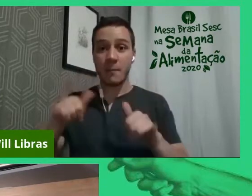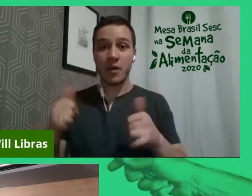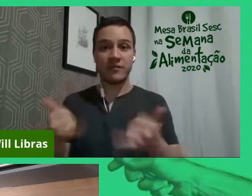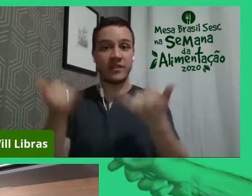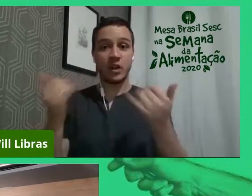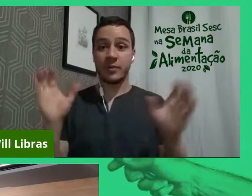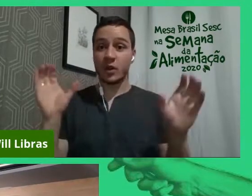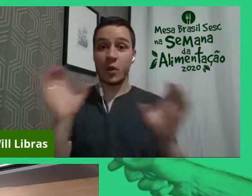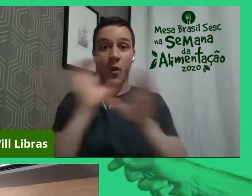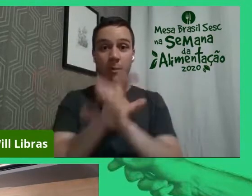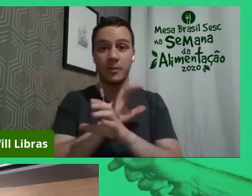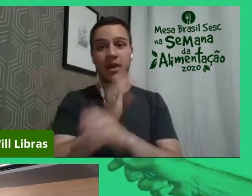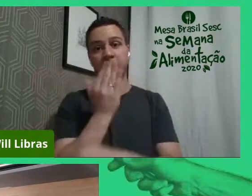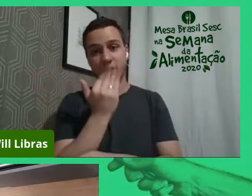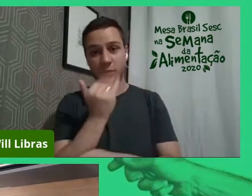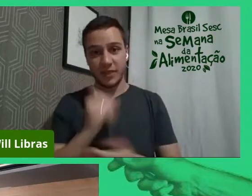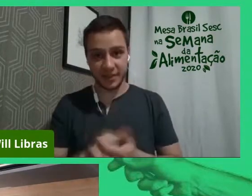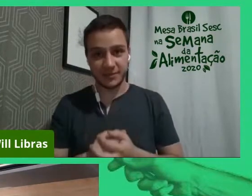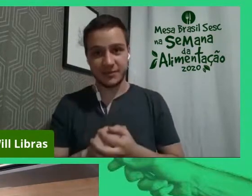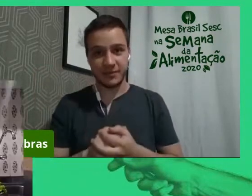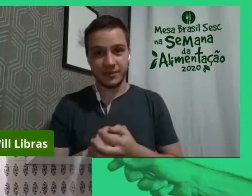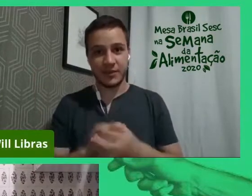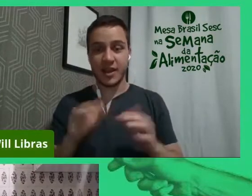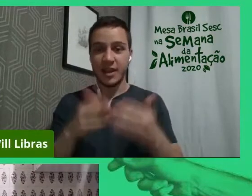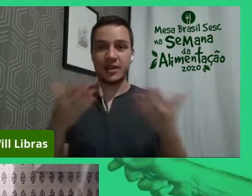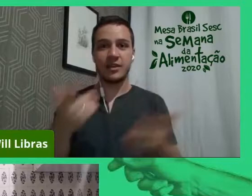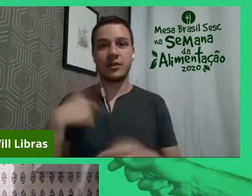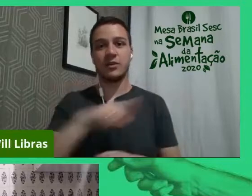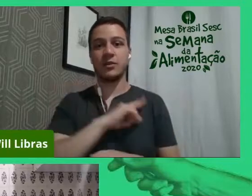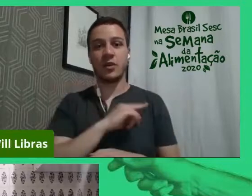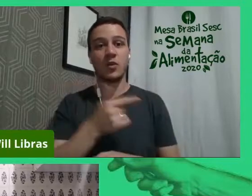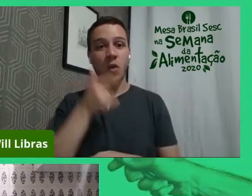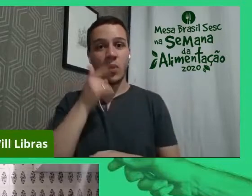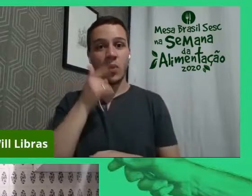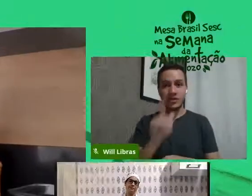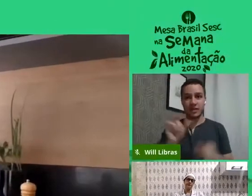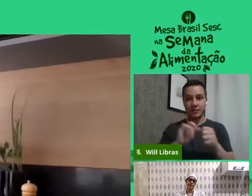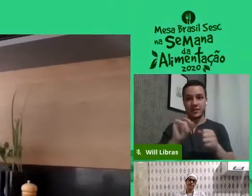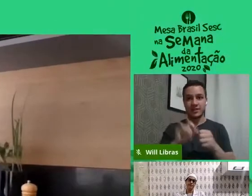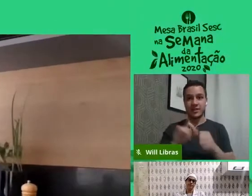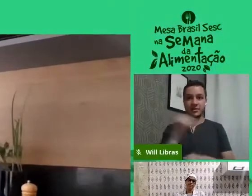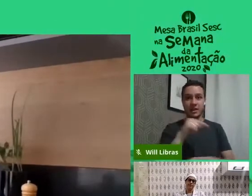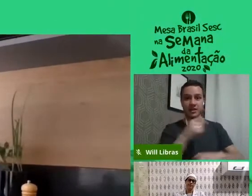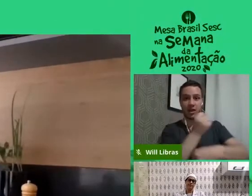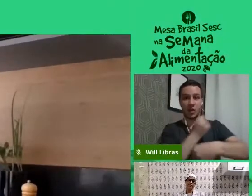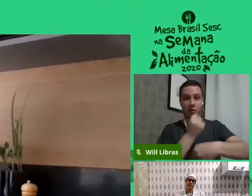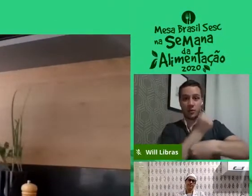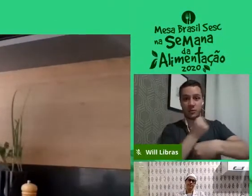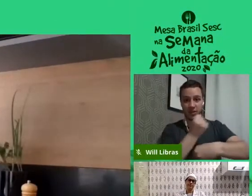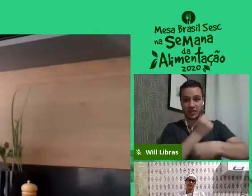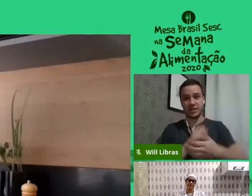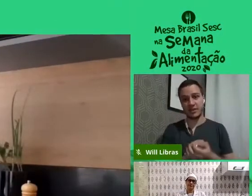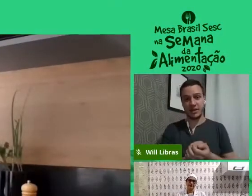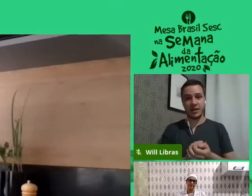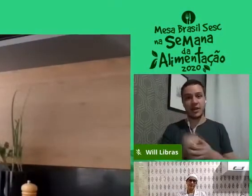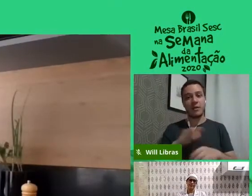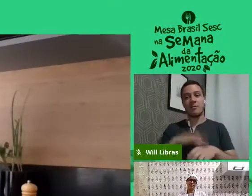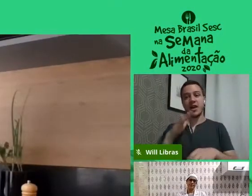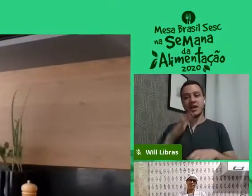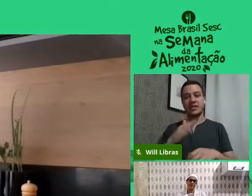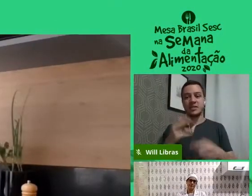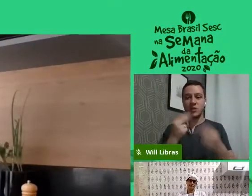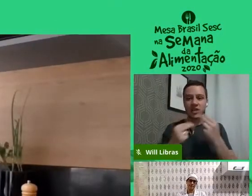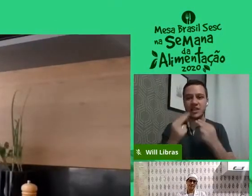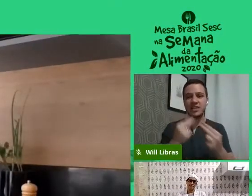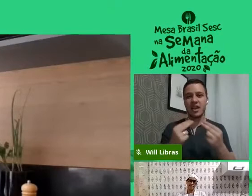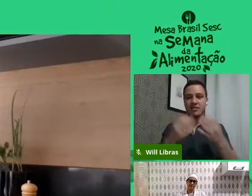de alimentos. Então, a gente consegue estar fazendo essa receita ficar mais nutritiva, cheia de